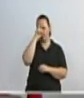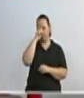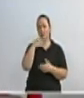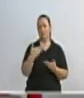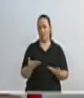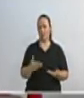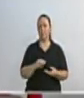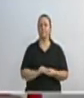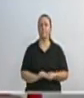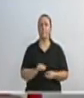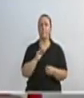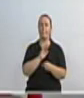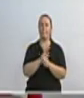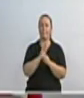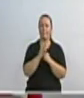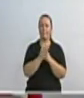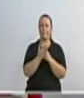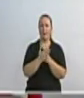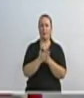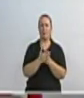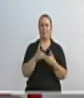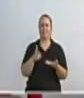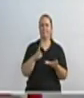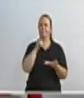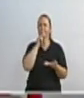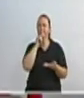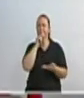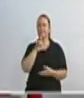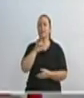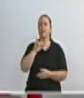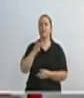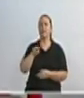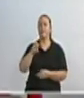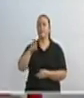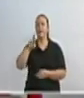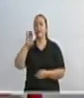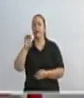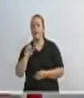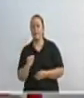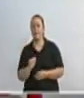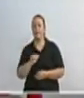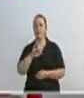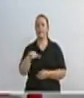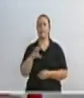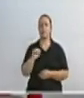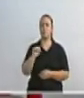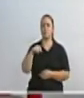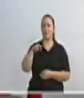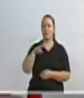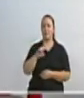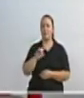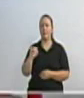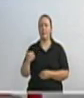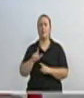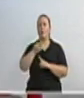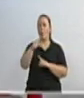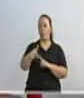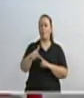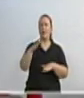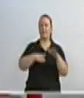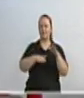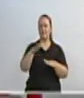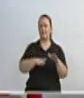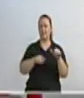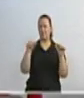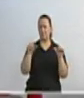sinal, bairro Limeira, bairro Dom Joaquim, bairro Águas Claras, ou que o sinal era péssimo,